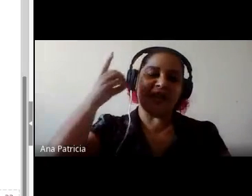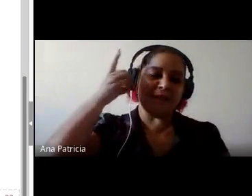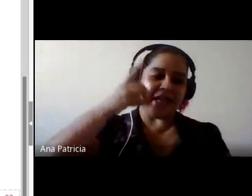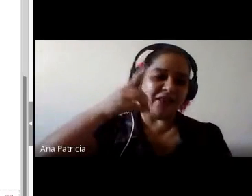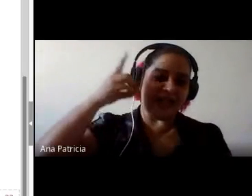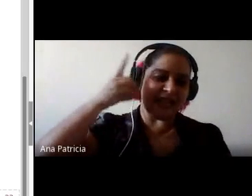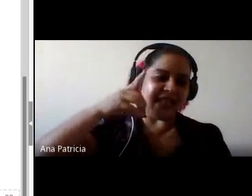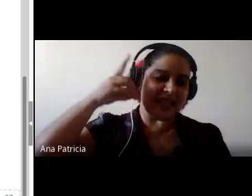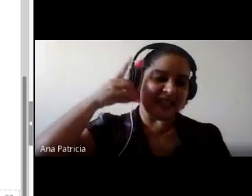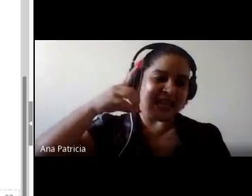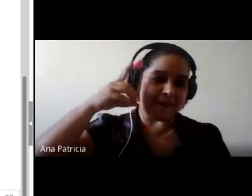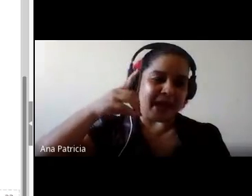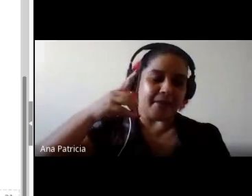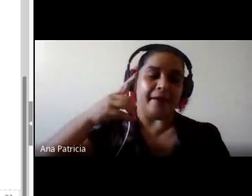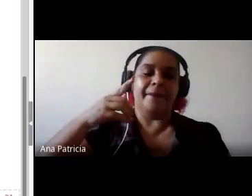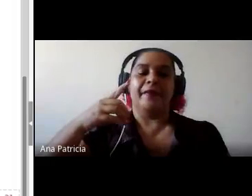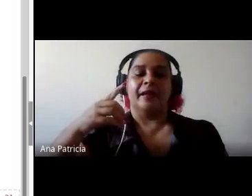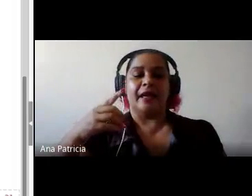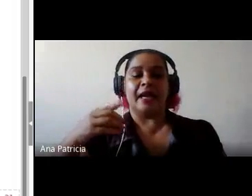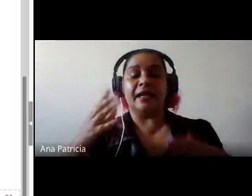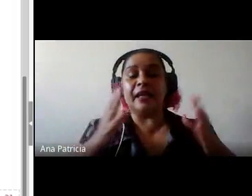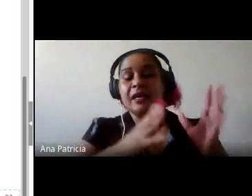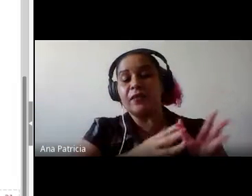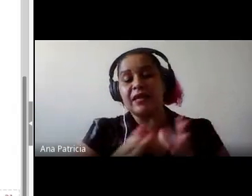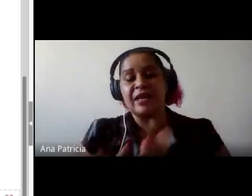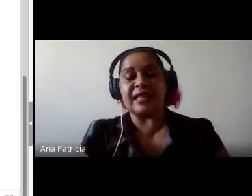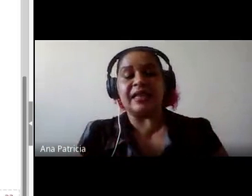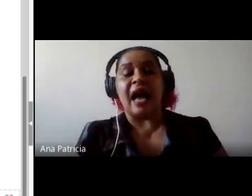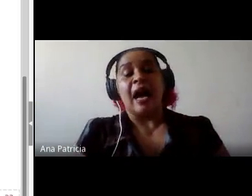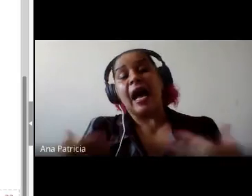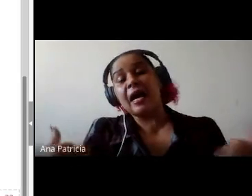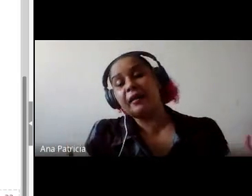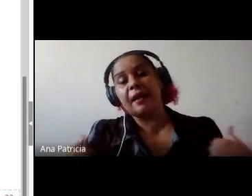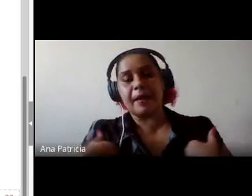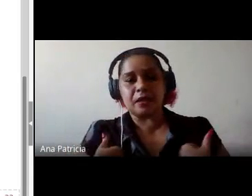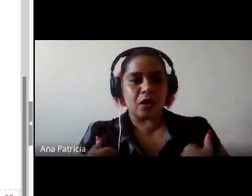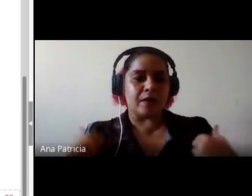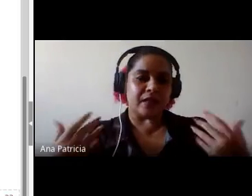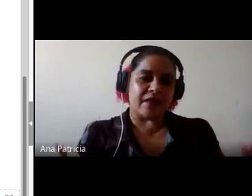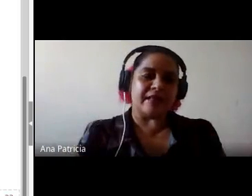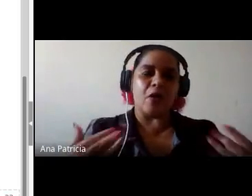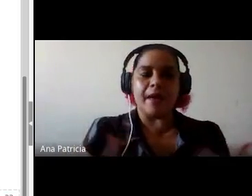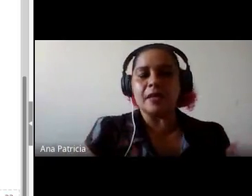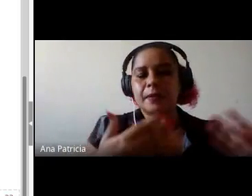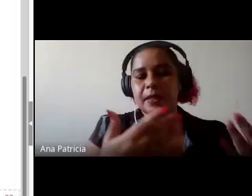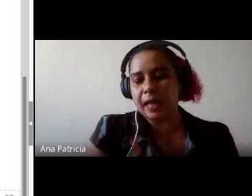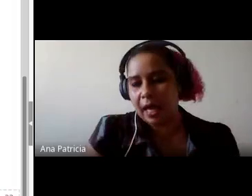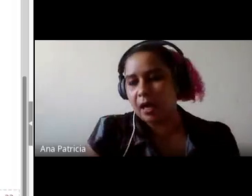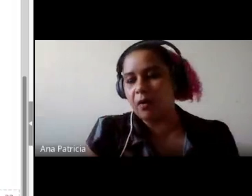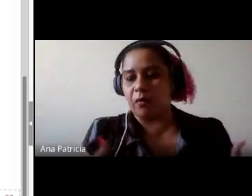Então, o sinal de Maradona é a letra D assim na barba. Né? E isso vai facilitar. Ah, tem pessoas que vai ter o